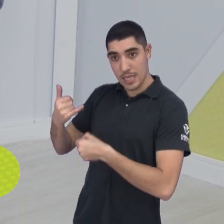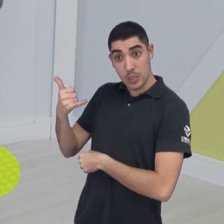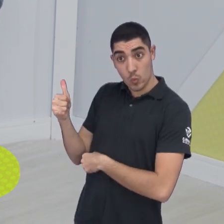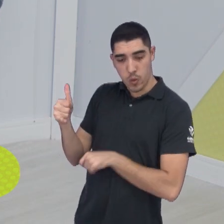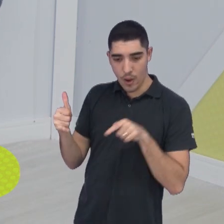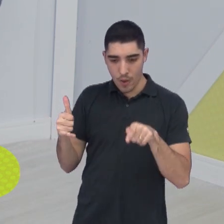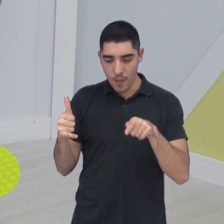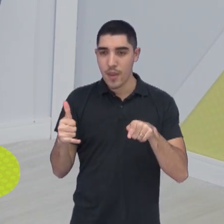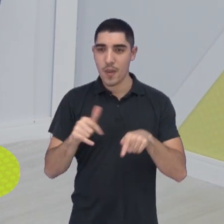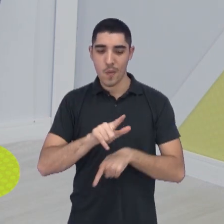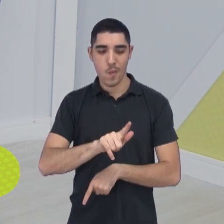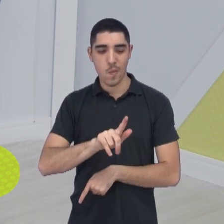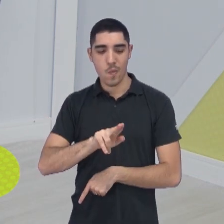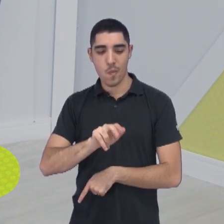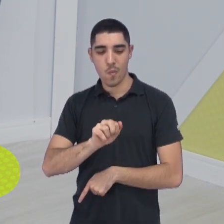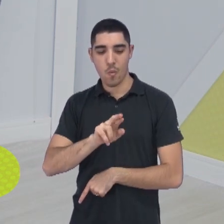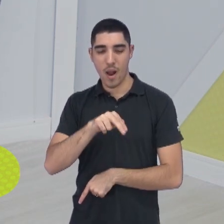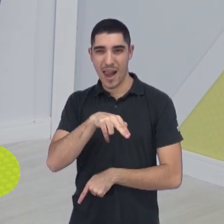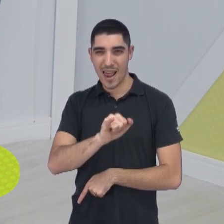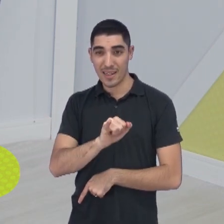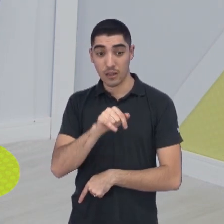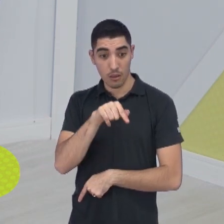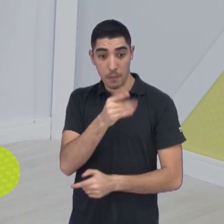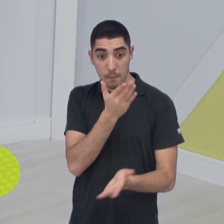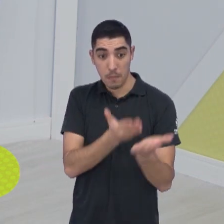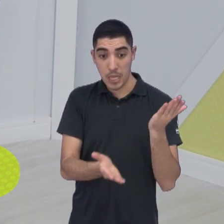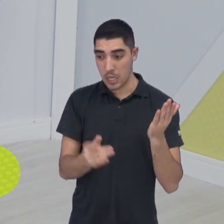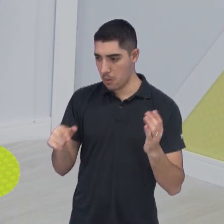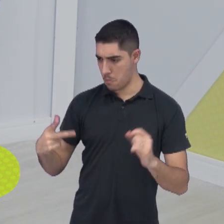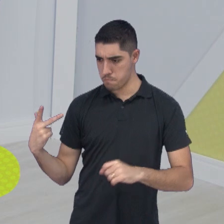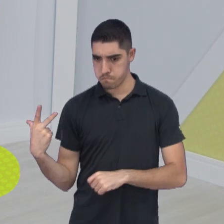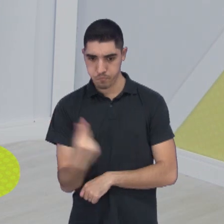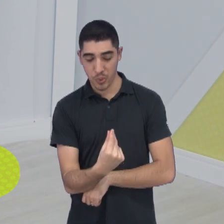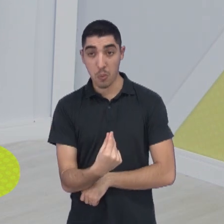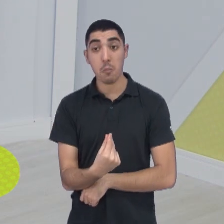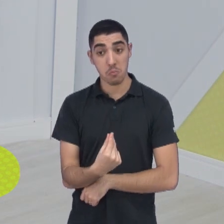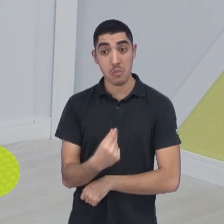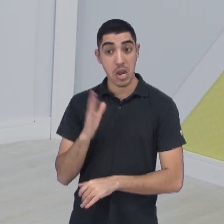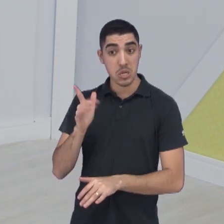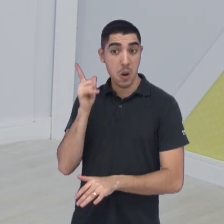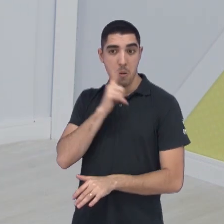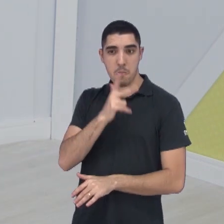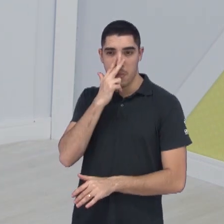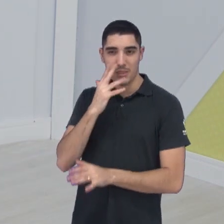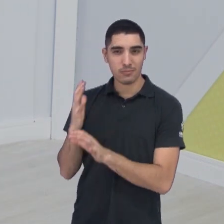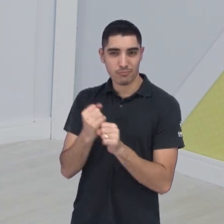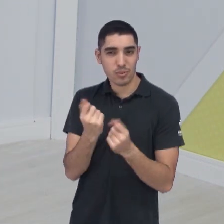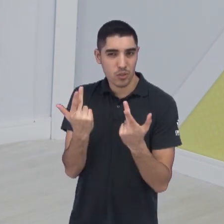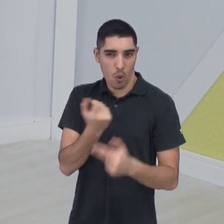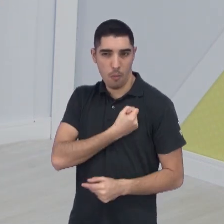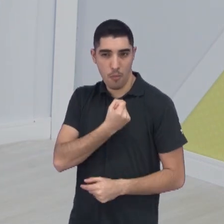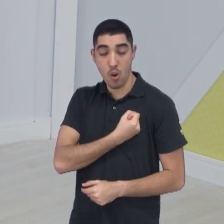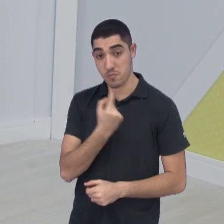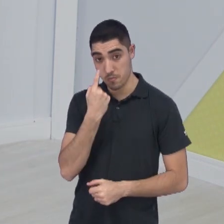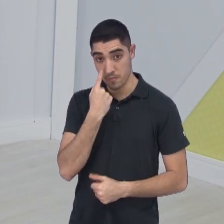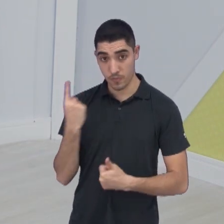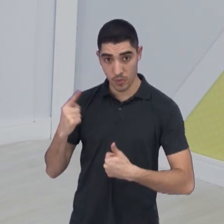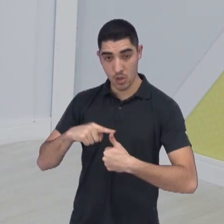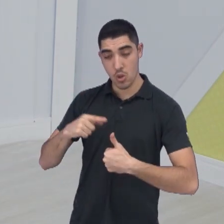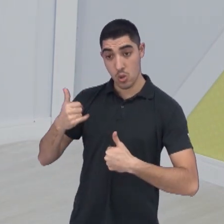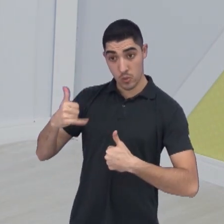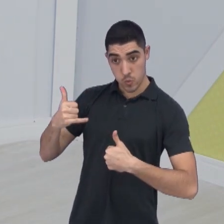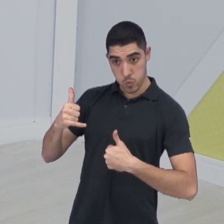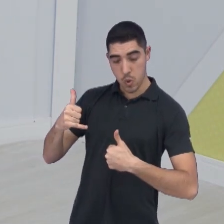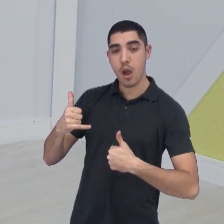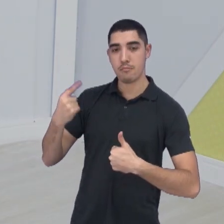como a gente imaginava que o Guarani poderia já estar com 6 pontos na competição. Matheus, coloca para a gente aqui só para ilustrar, olha só, o Ituano acaba sendo o